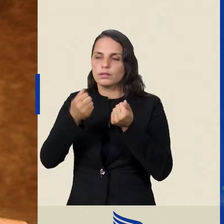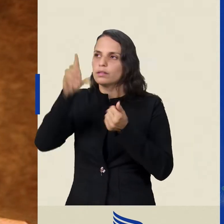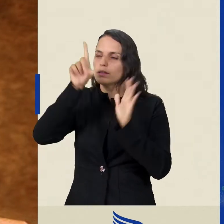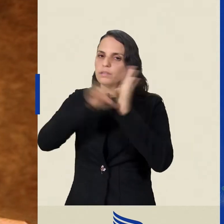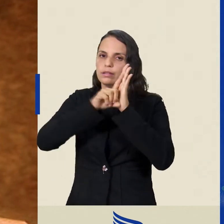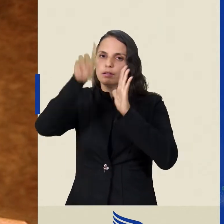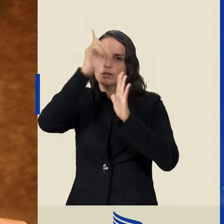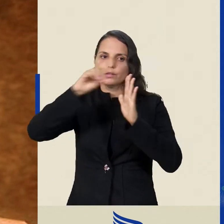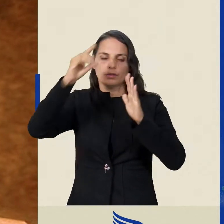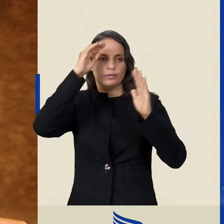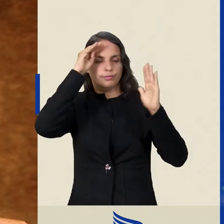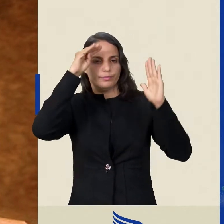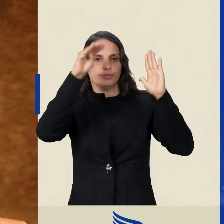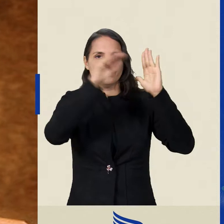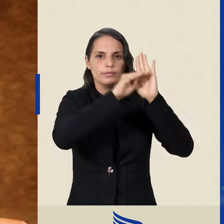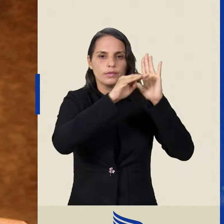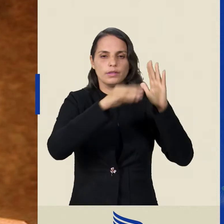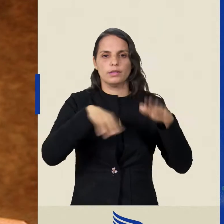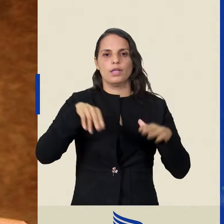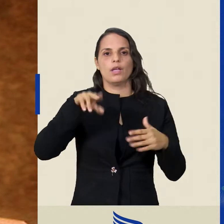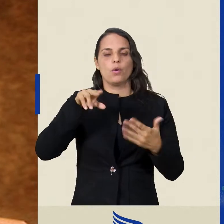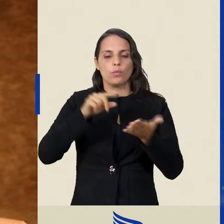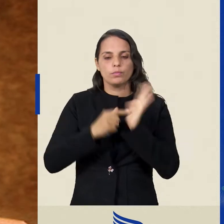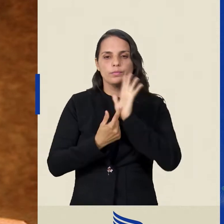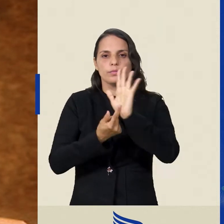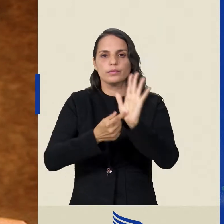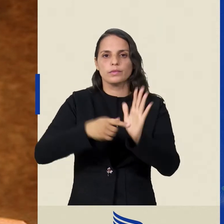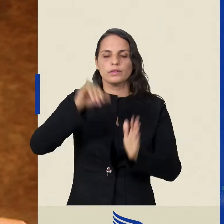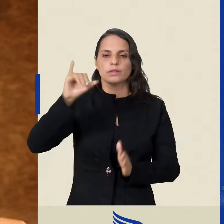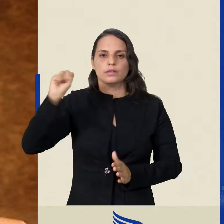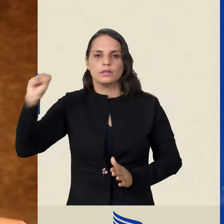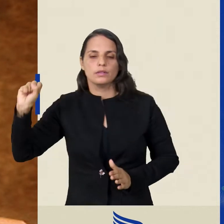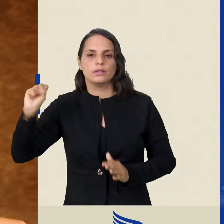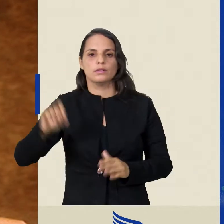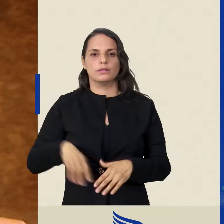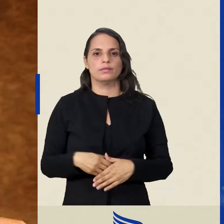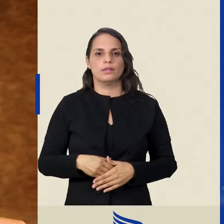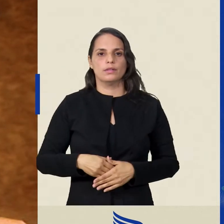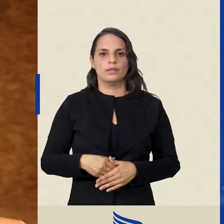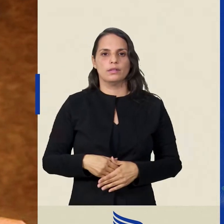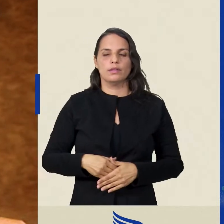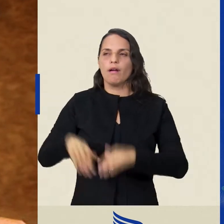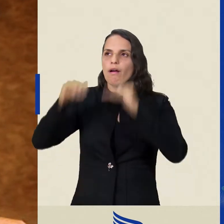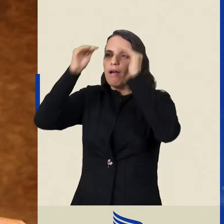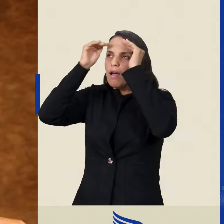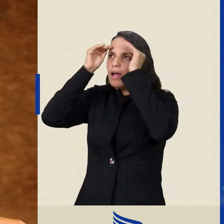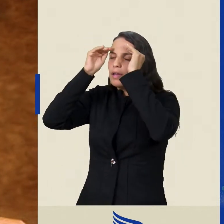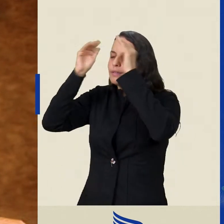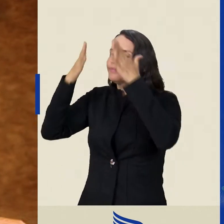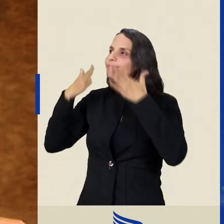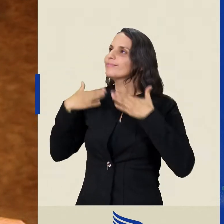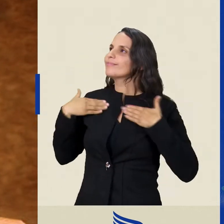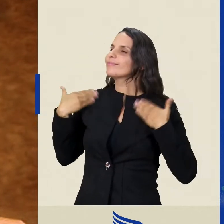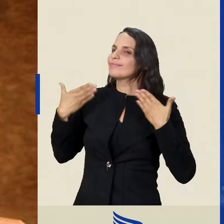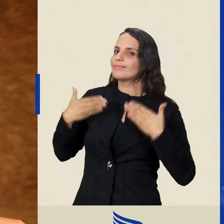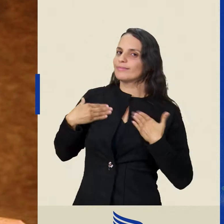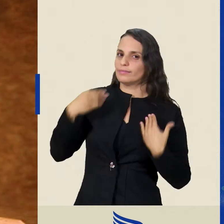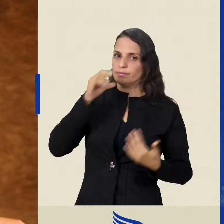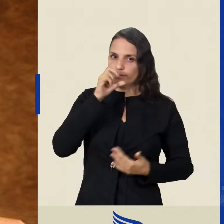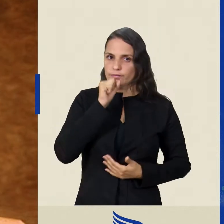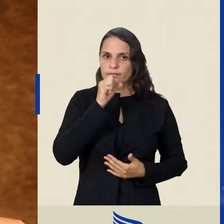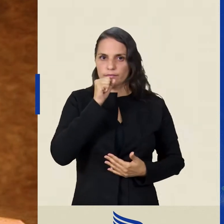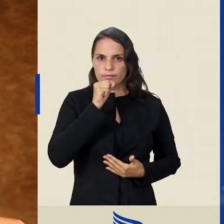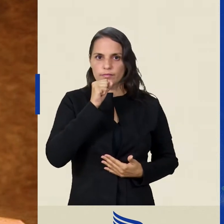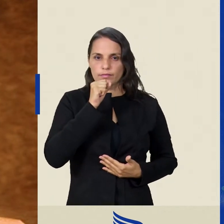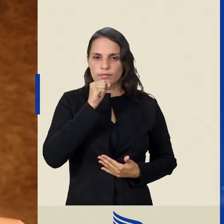conforme Isaías 8, 20. Tem respeito pelo santo sábado de Jeová, como